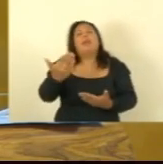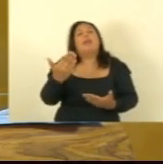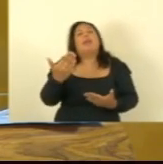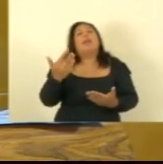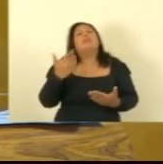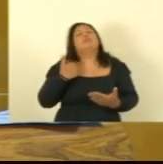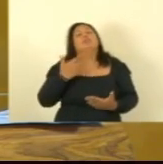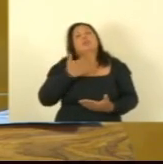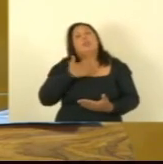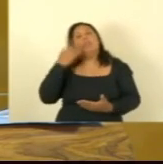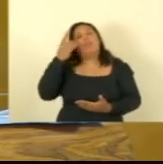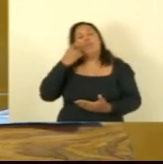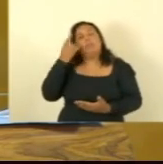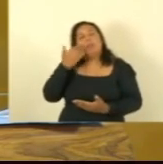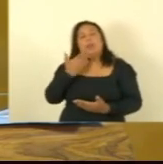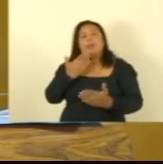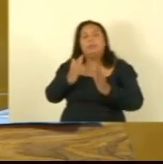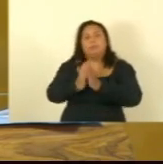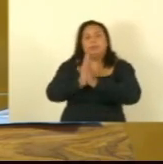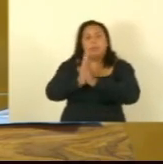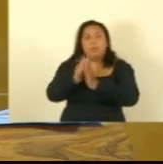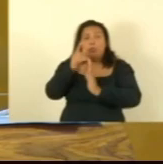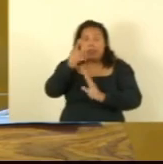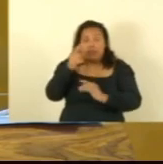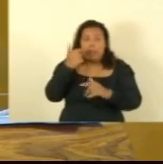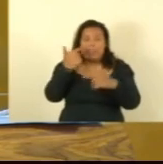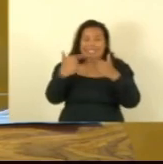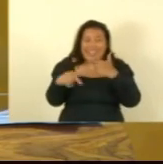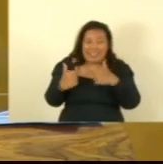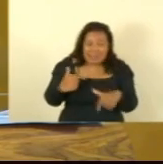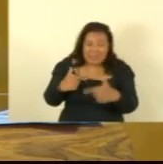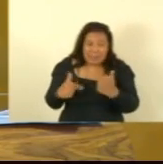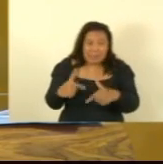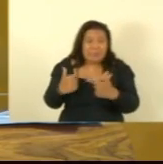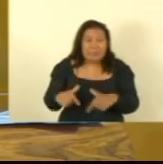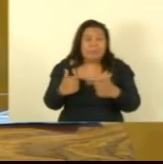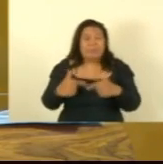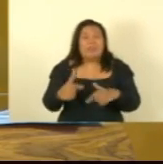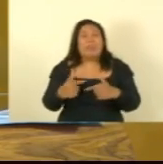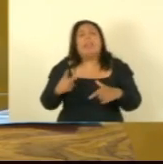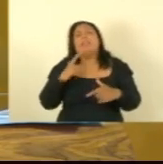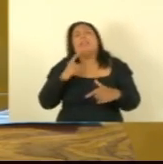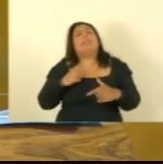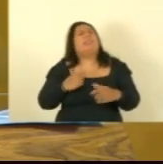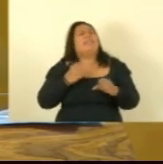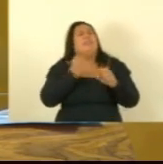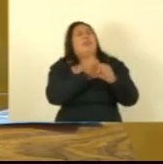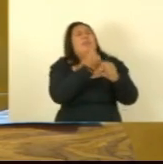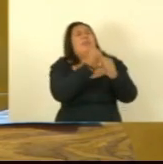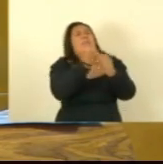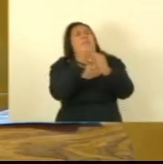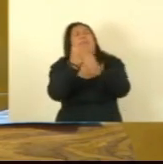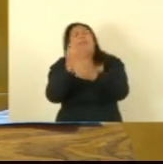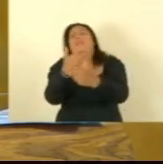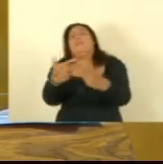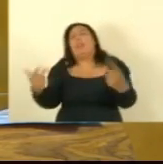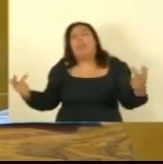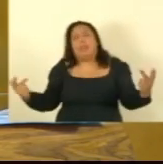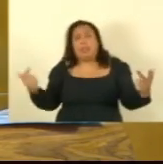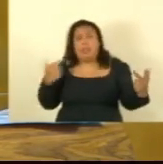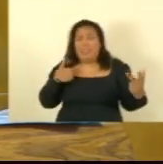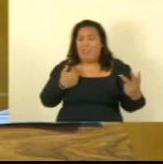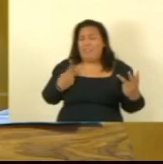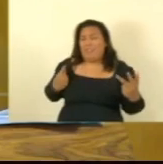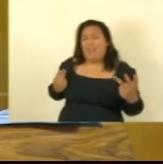Zé Esmeraldo, você que trabalhou tanto, você tem muita obra, eu digo isso porque eu tenho vários